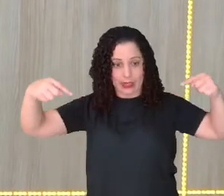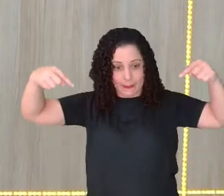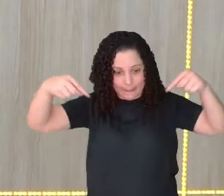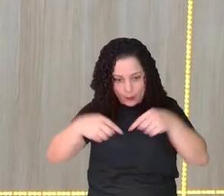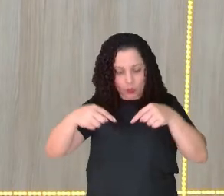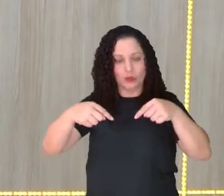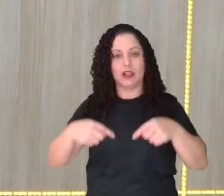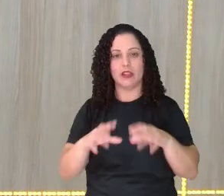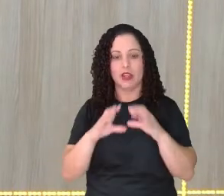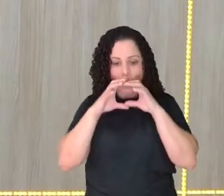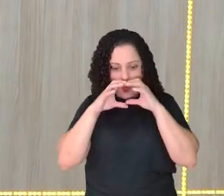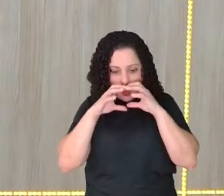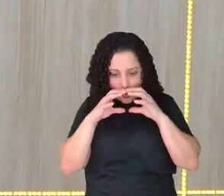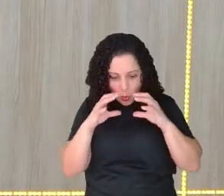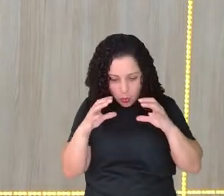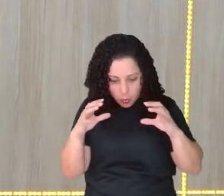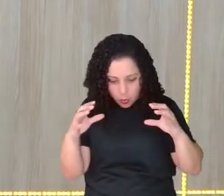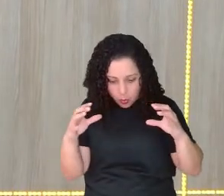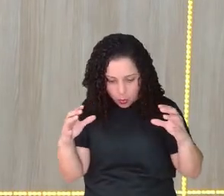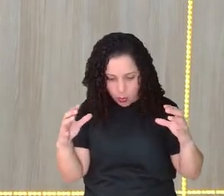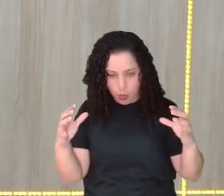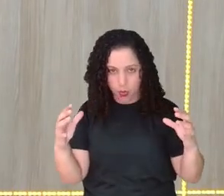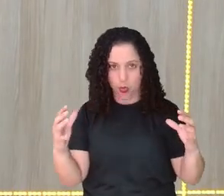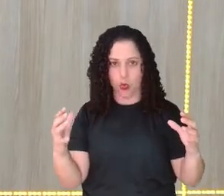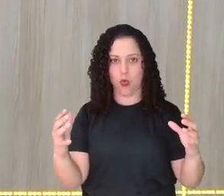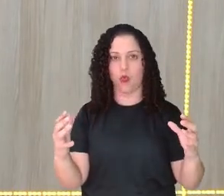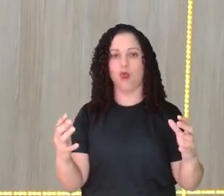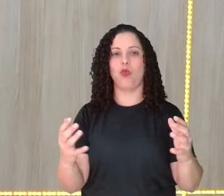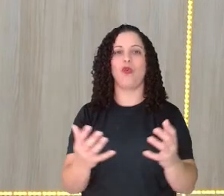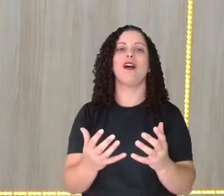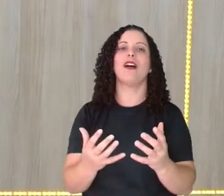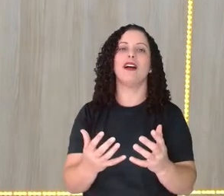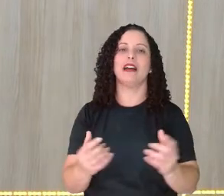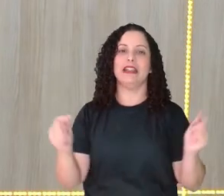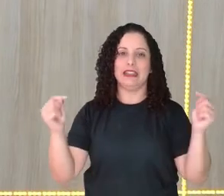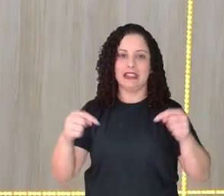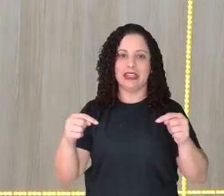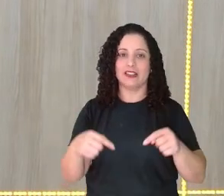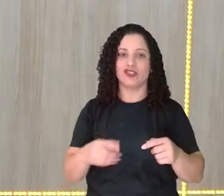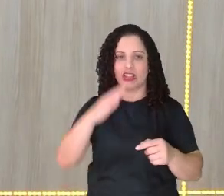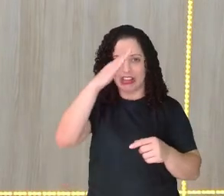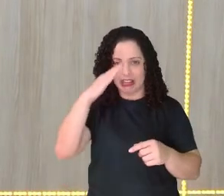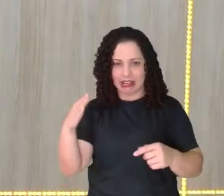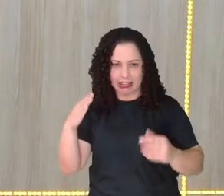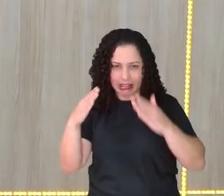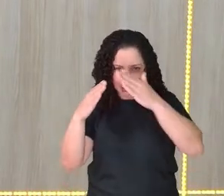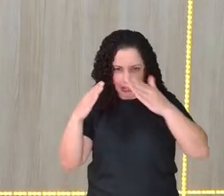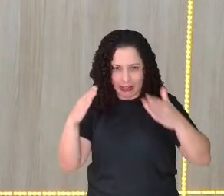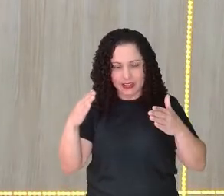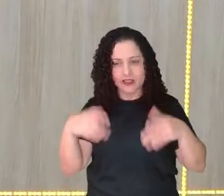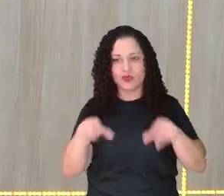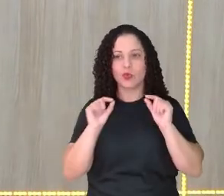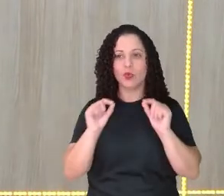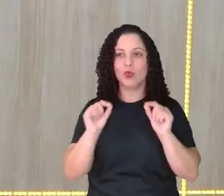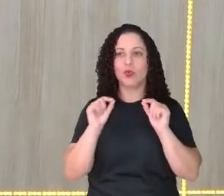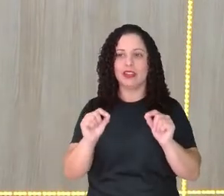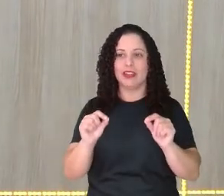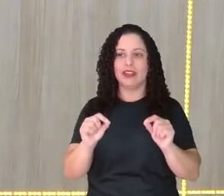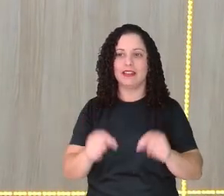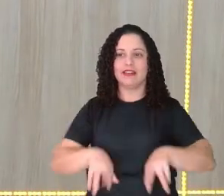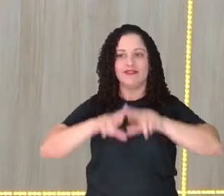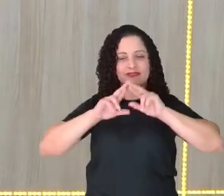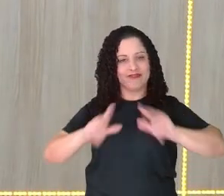ar. Quando eles começaram a encher essa câmera de ar, certo? Essas linhas poligonais se tornaram linhas